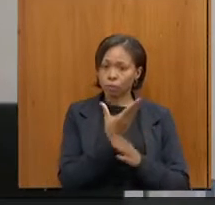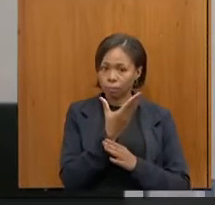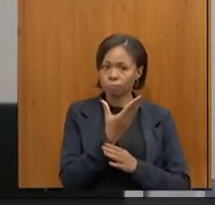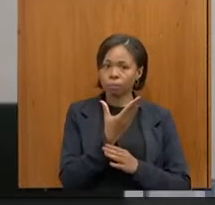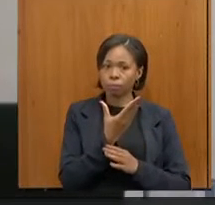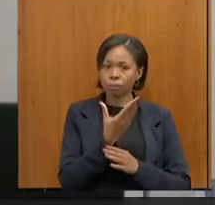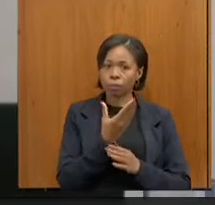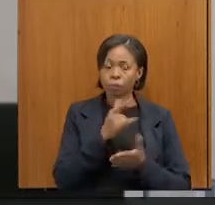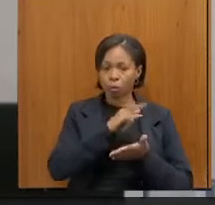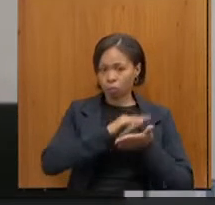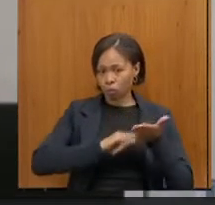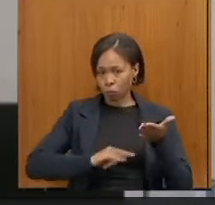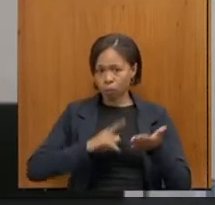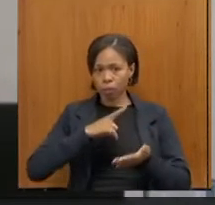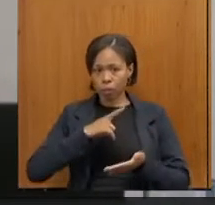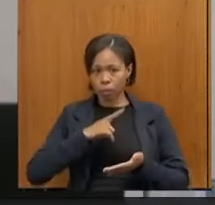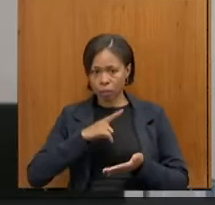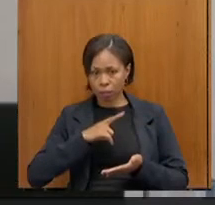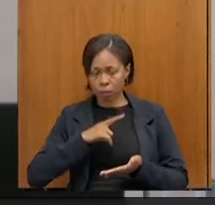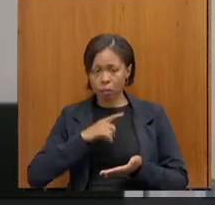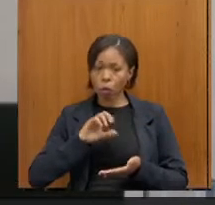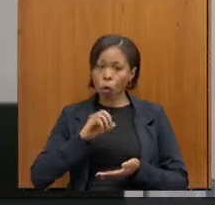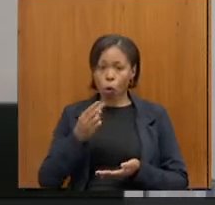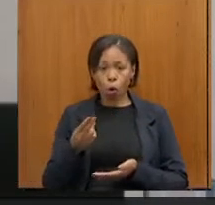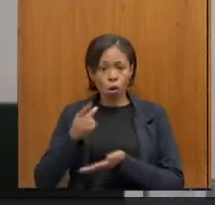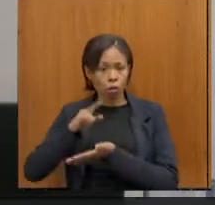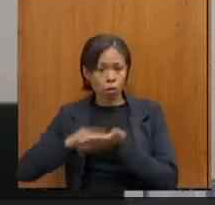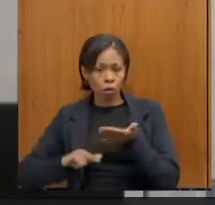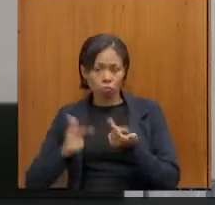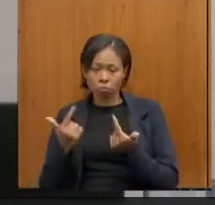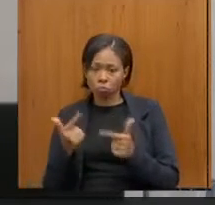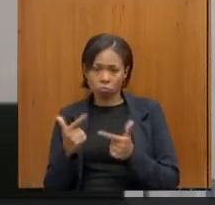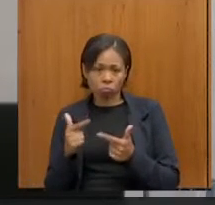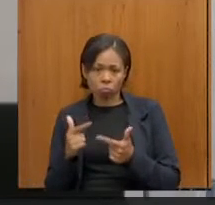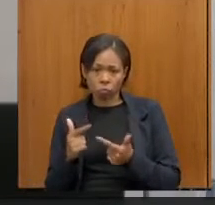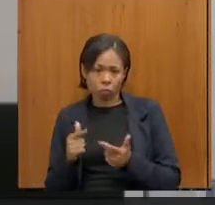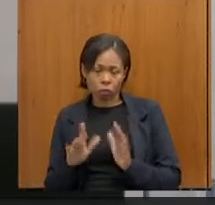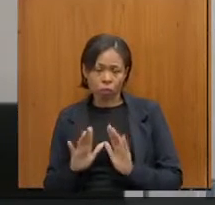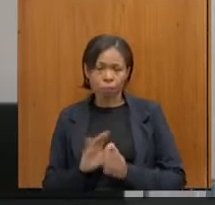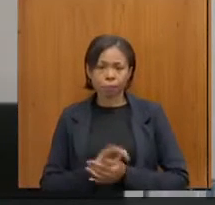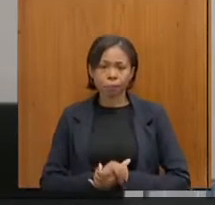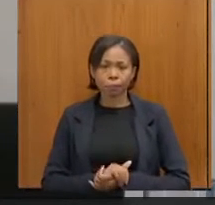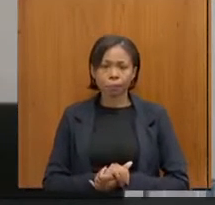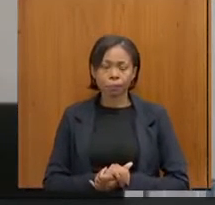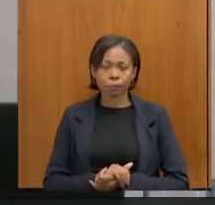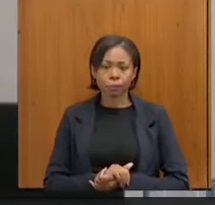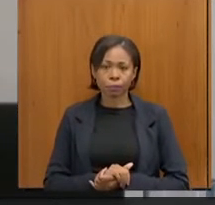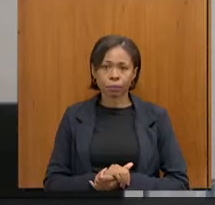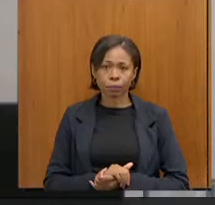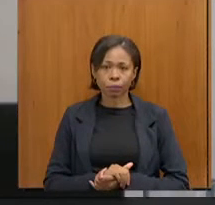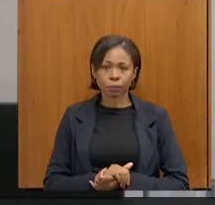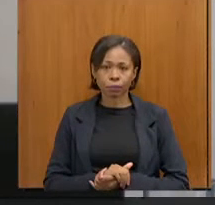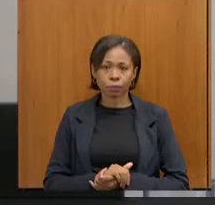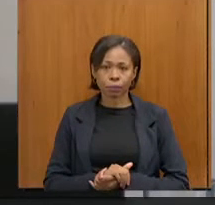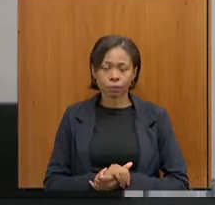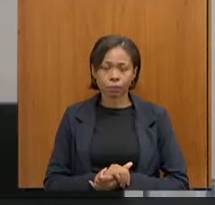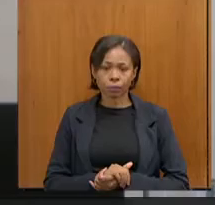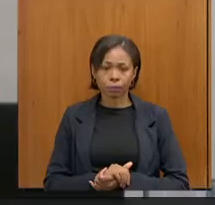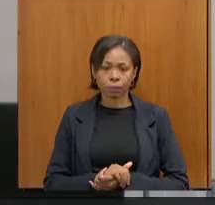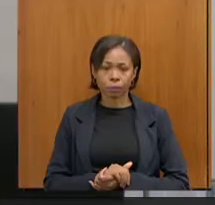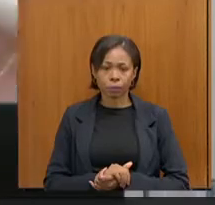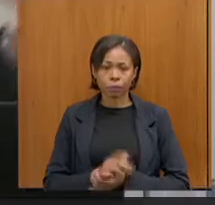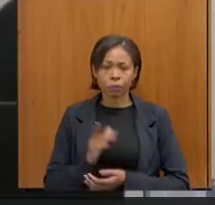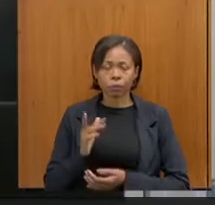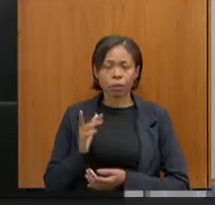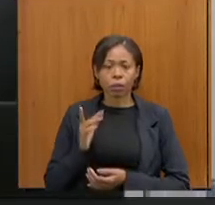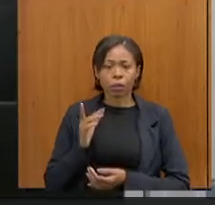documento propriedade quanto para quem não o documento para quem só tem tem somente tô comendo de posse sabes comissões primeiros dois minutos